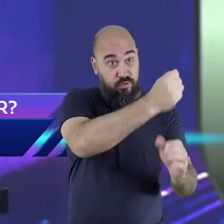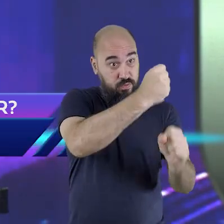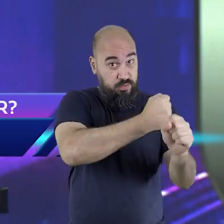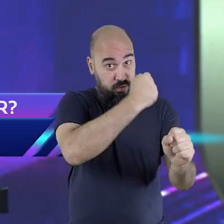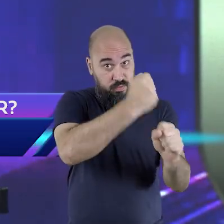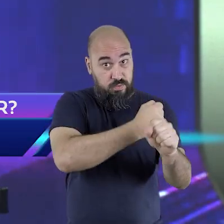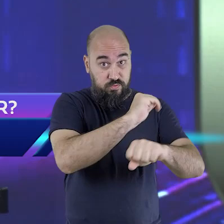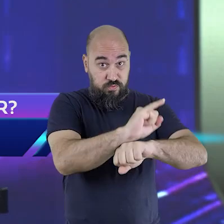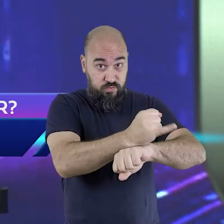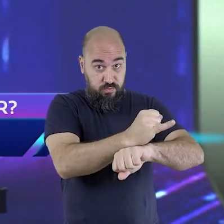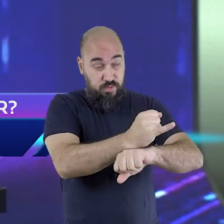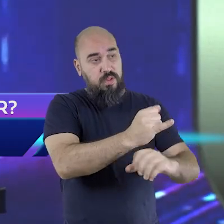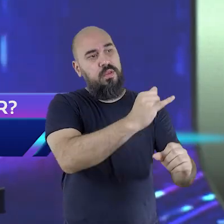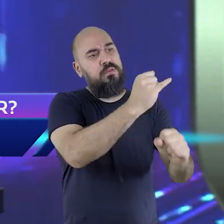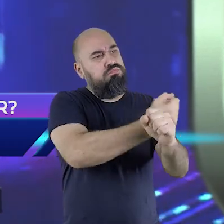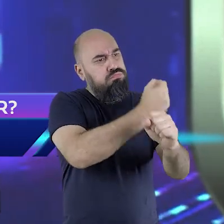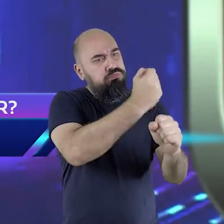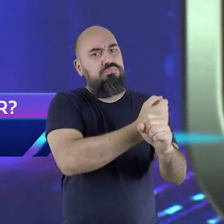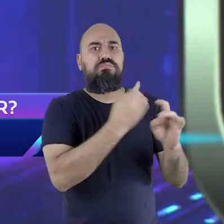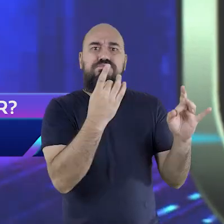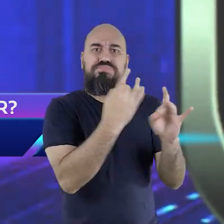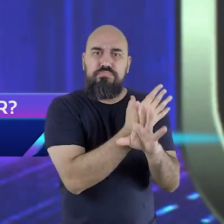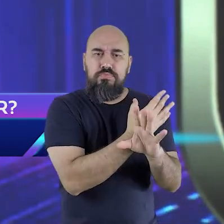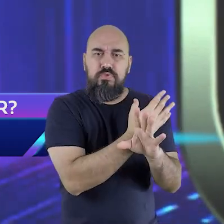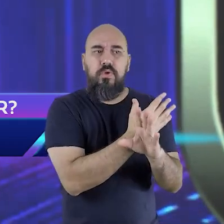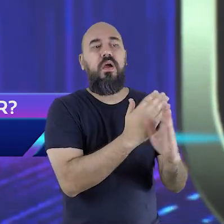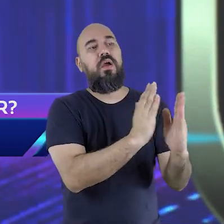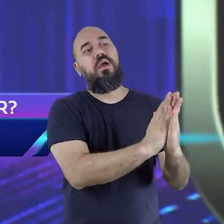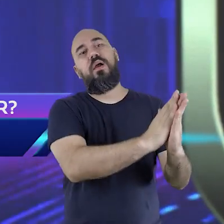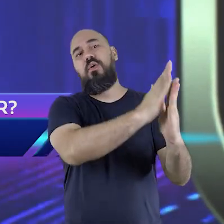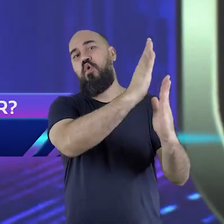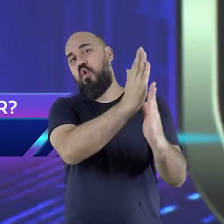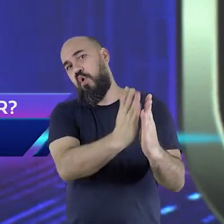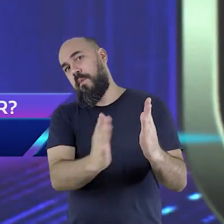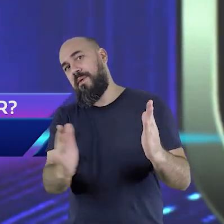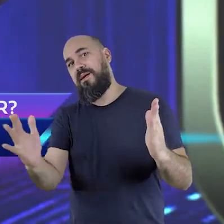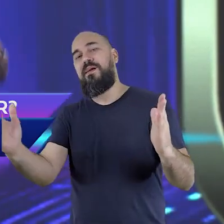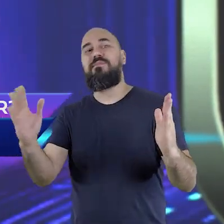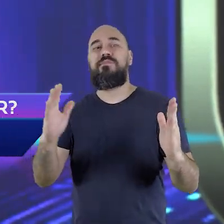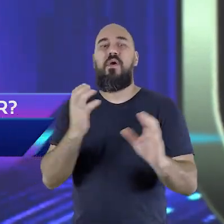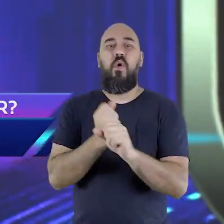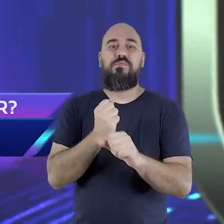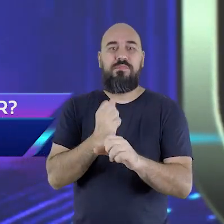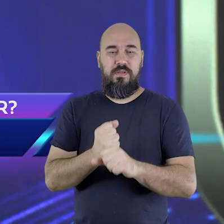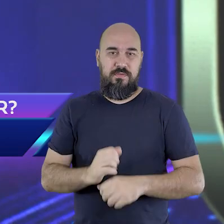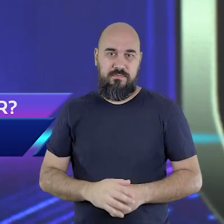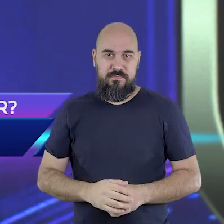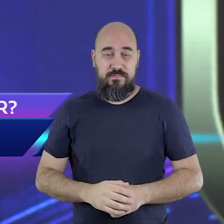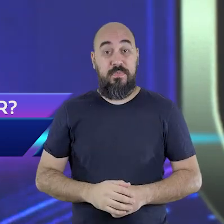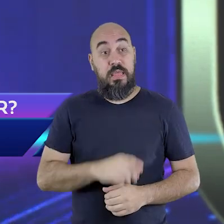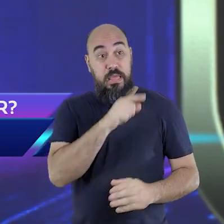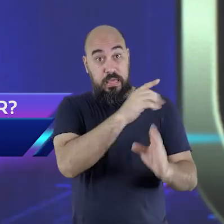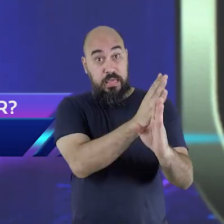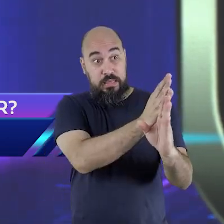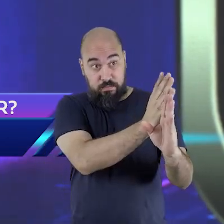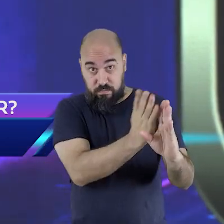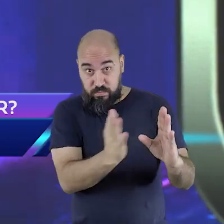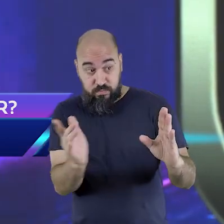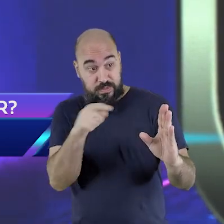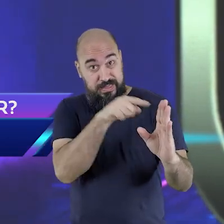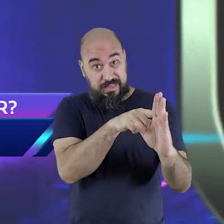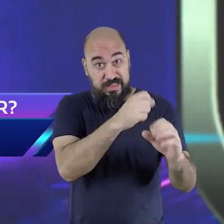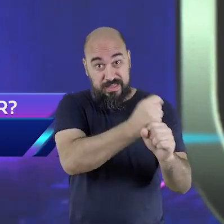para Daniel. A autorização para que os judeus saíssem do cativeiro babilônico e pudessem retornar a Jerusalém.